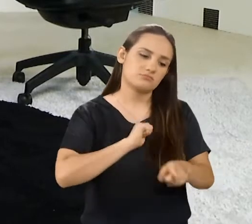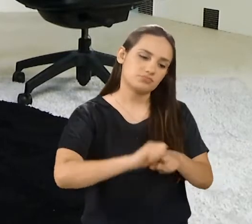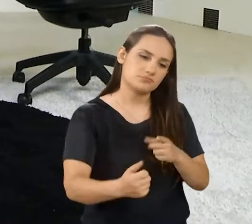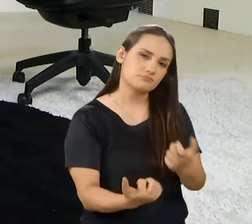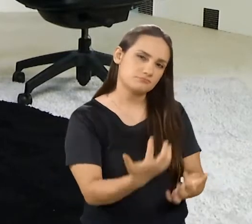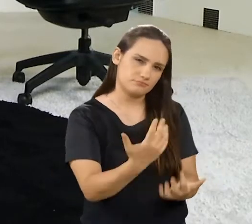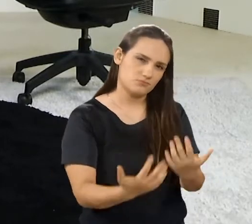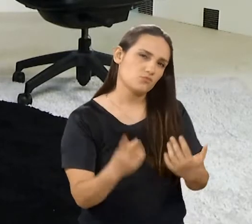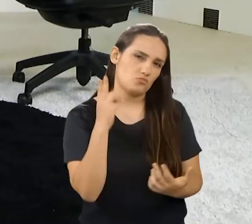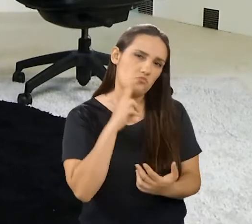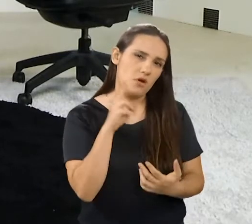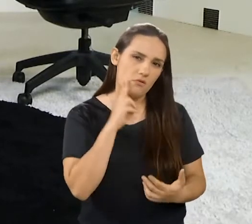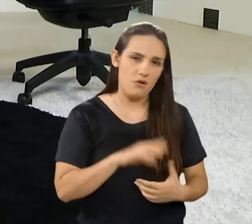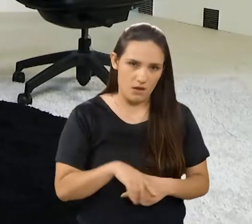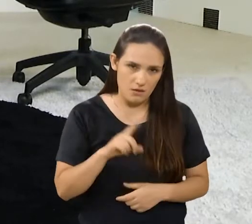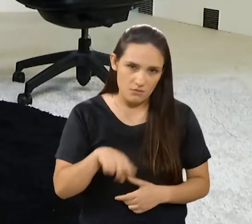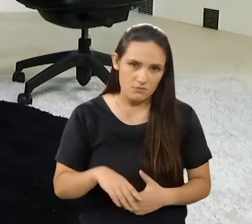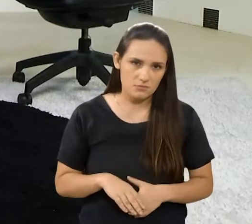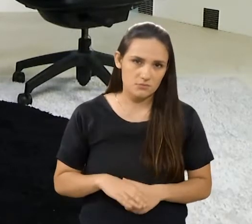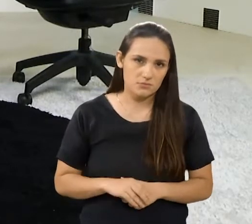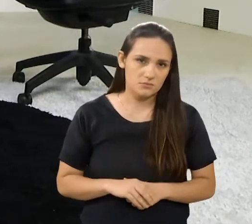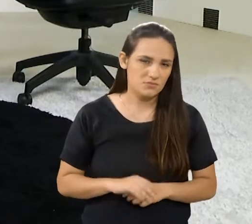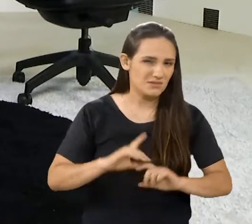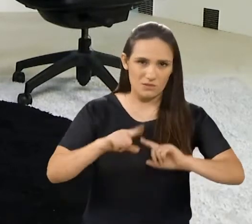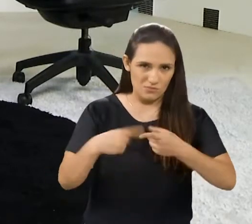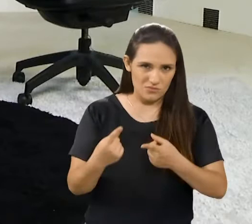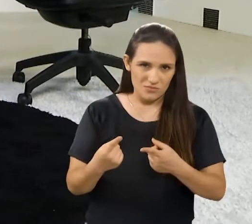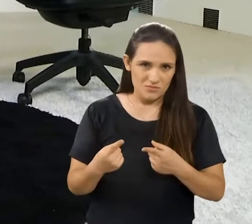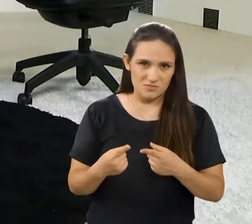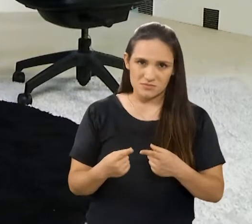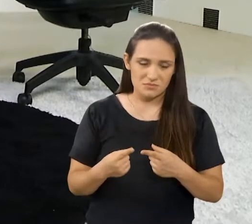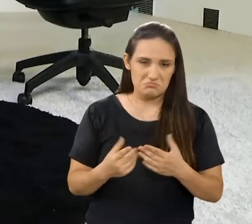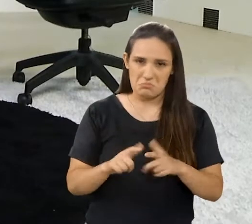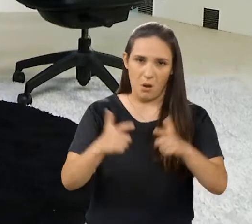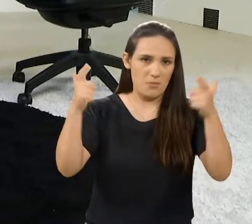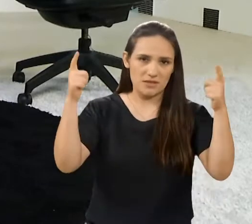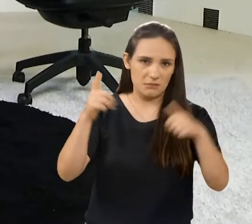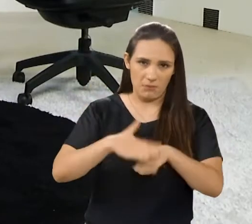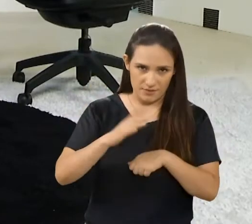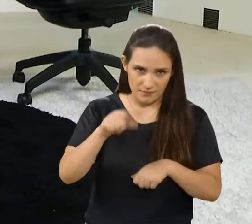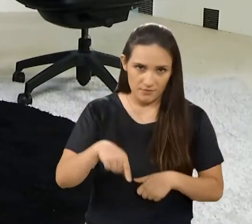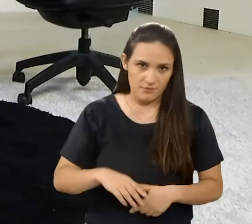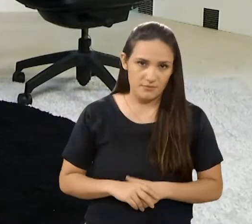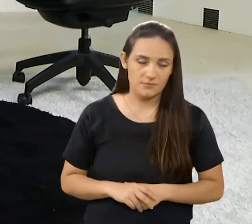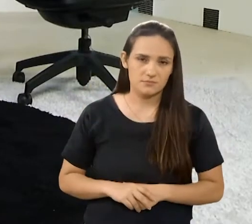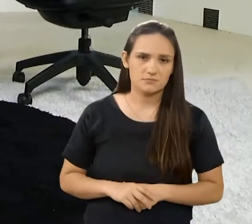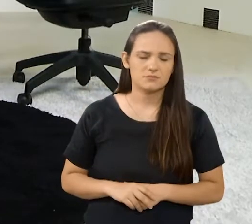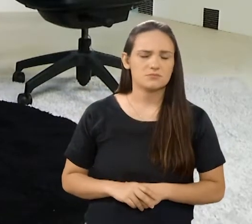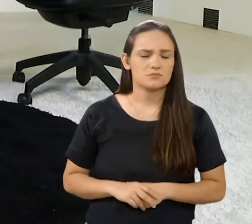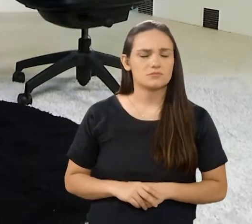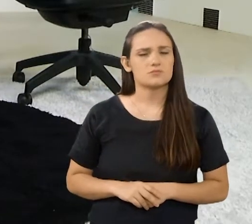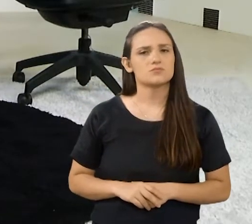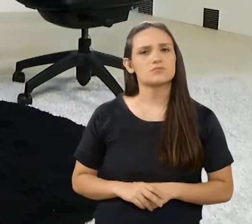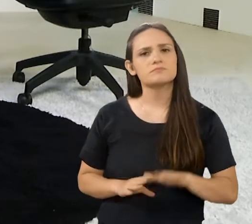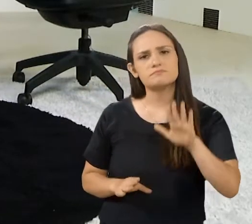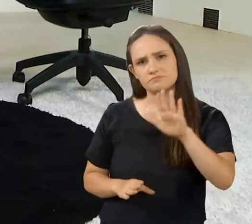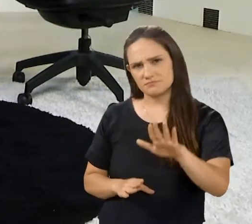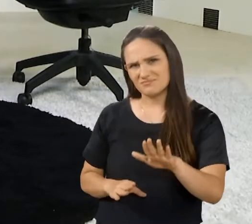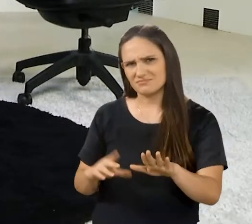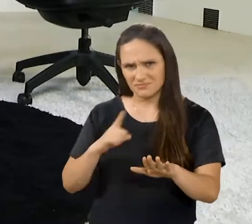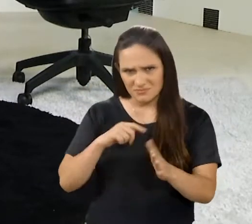é costumeira, né? Mas aí acaba perdendo o controle e acaba ocasionando um fogo muito maior, né? Nessa situação, o que acontece? Eles